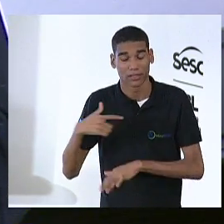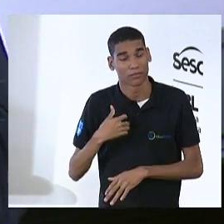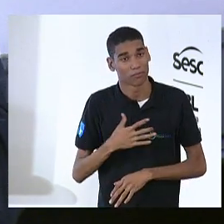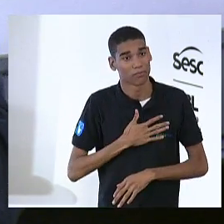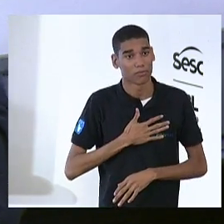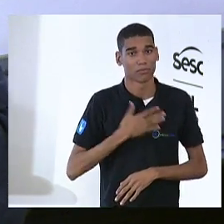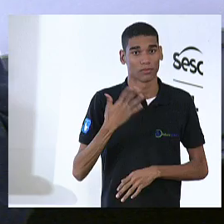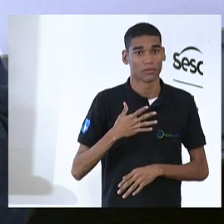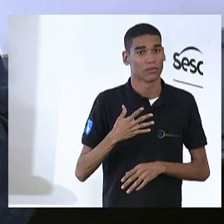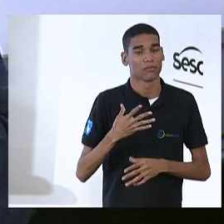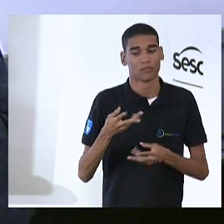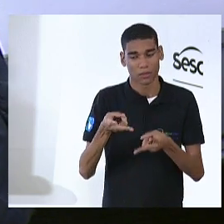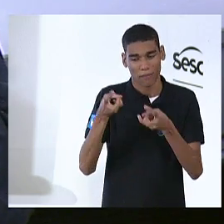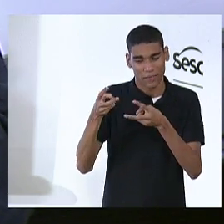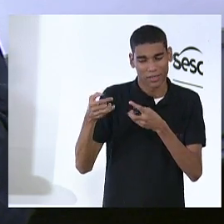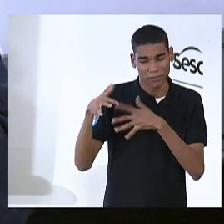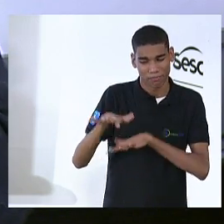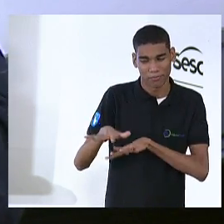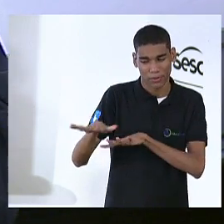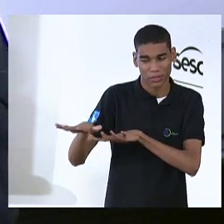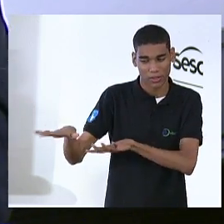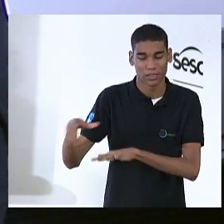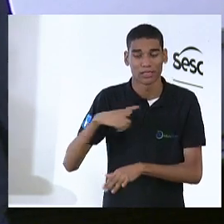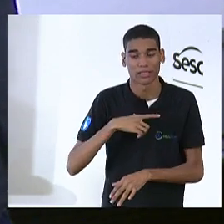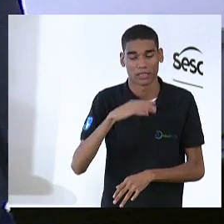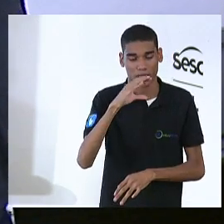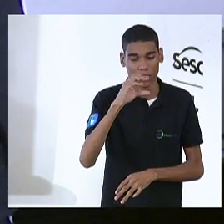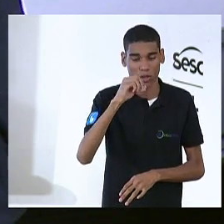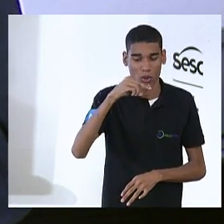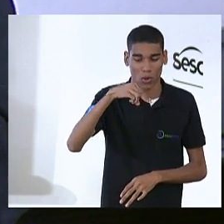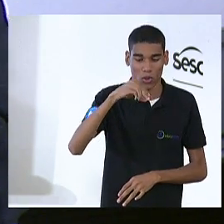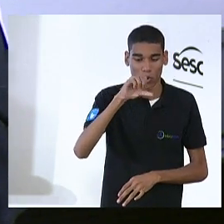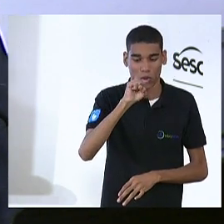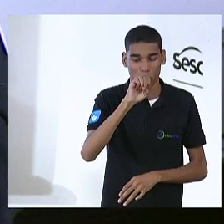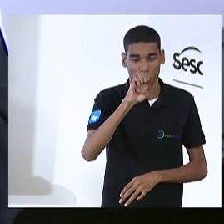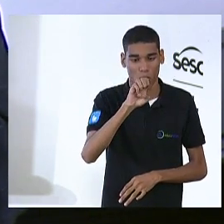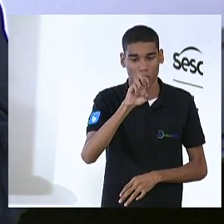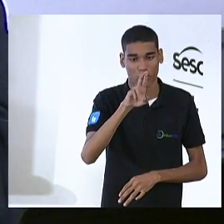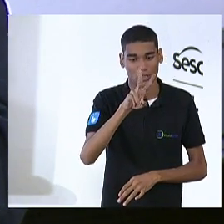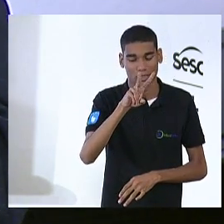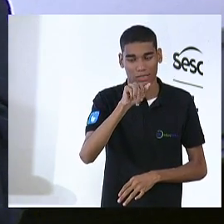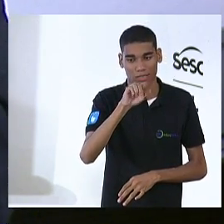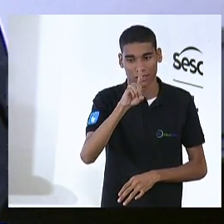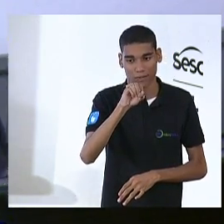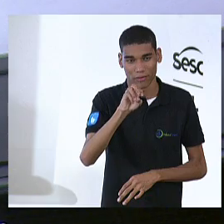ter percebido nas passeatas um conservadorismo latente, antipolítico. Ou seja,